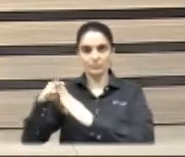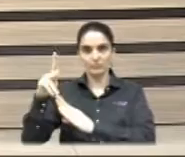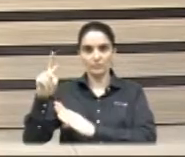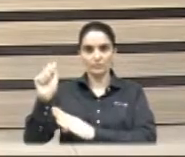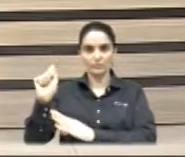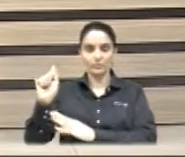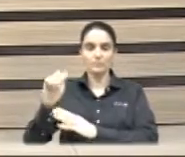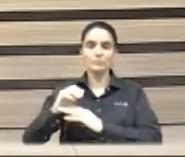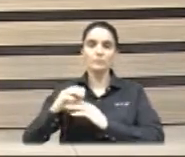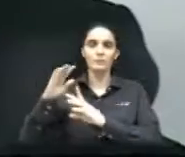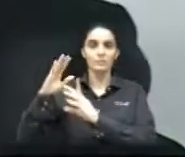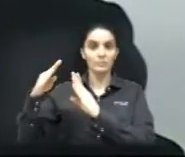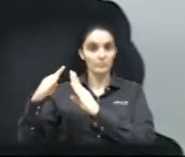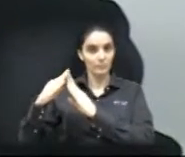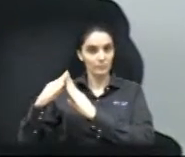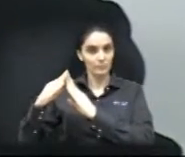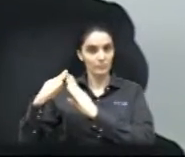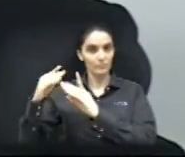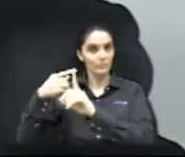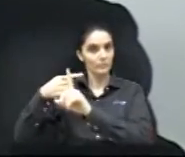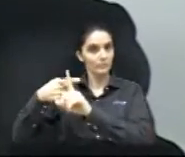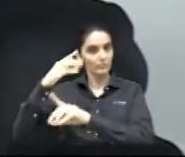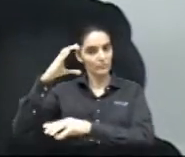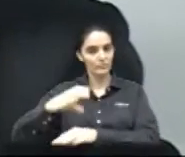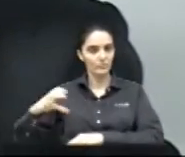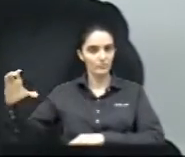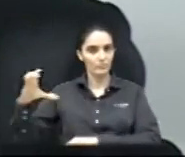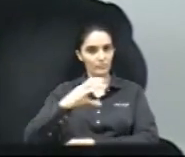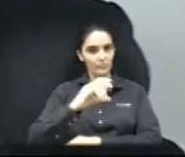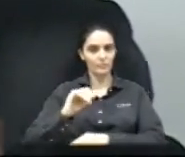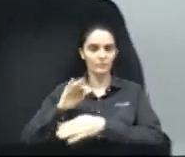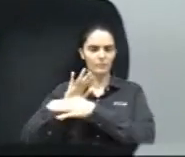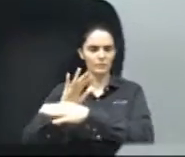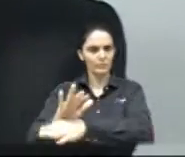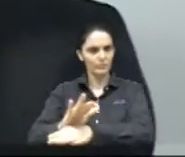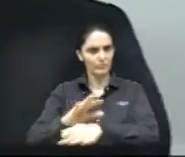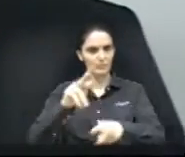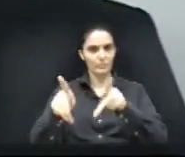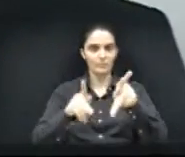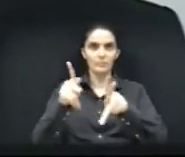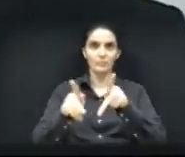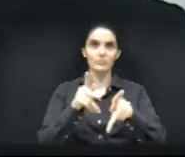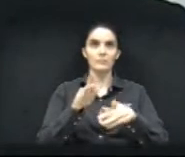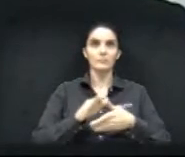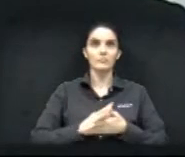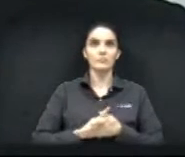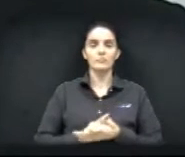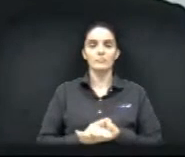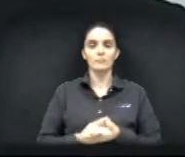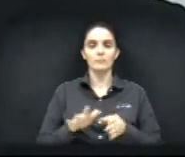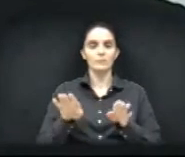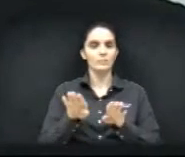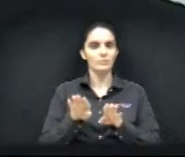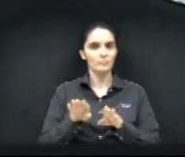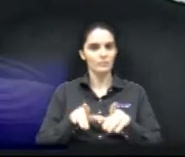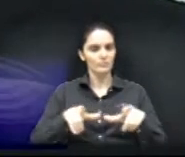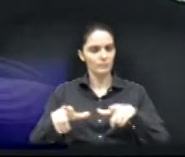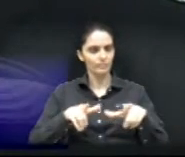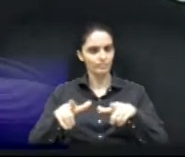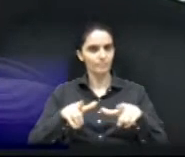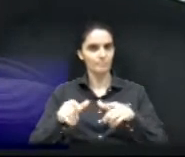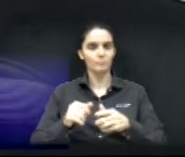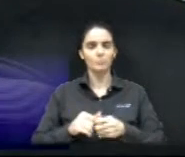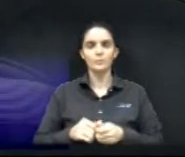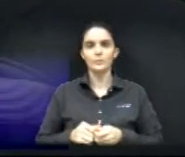tanto trabalha aqui em prol da nossa população. Além disso, tem o seu trabalho eclesial muito bem